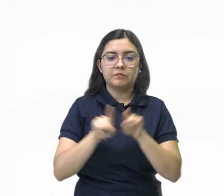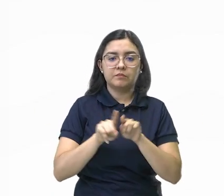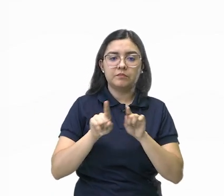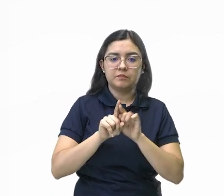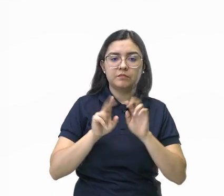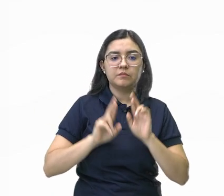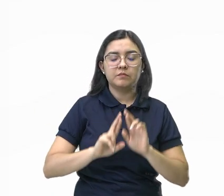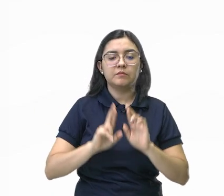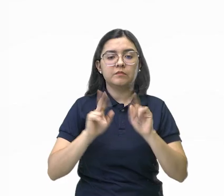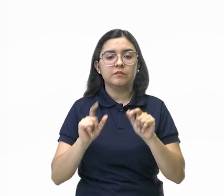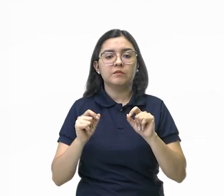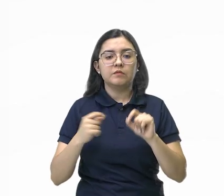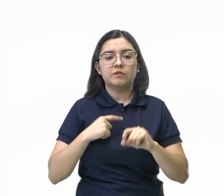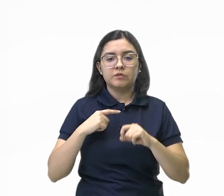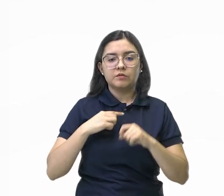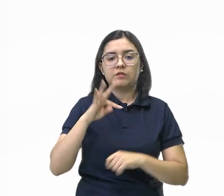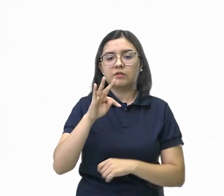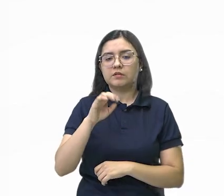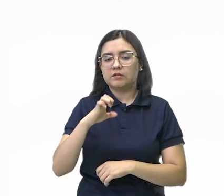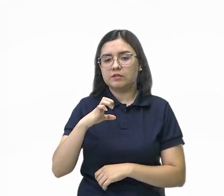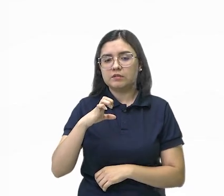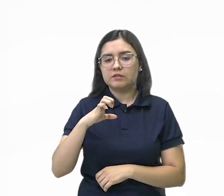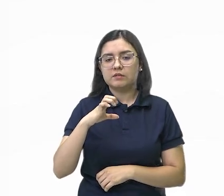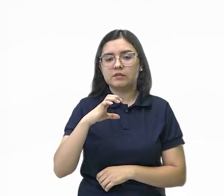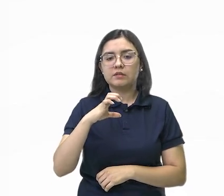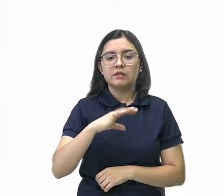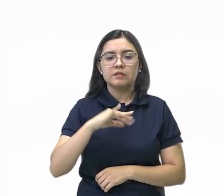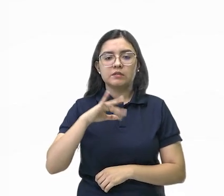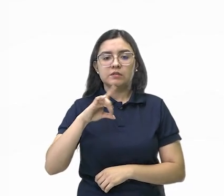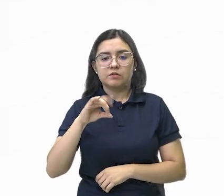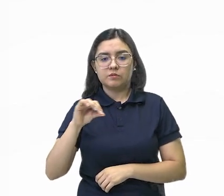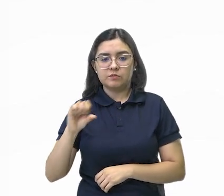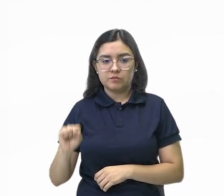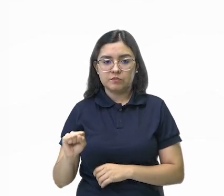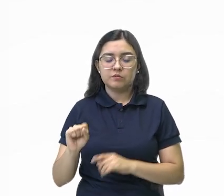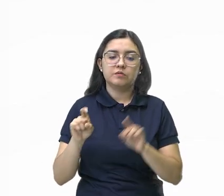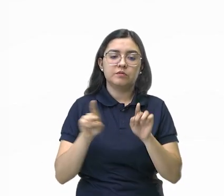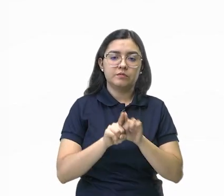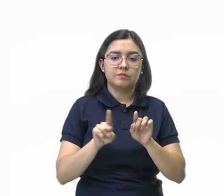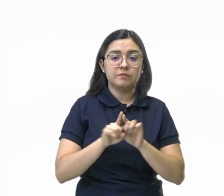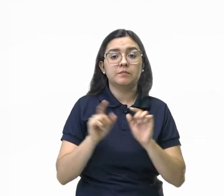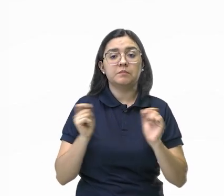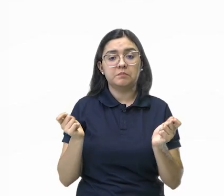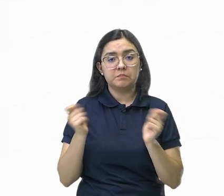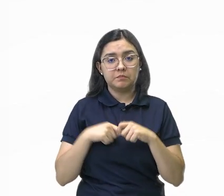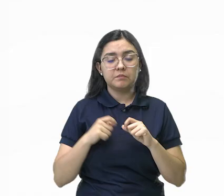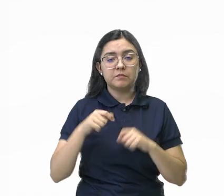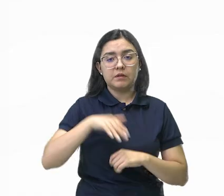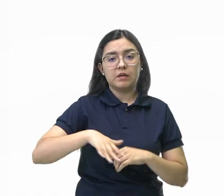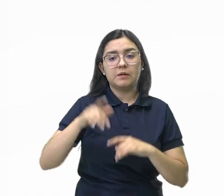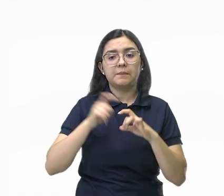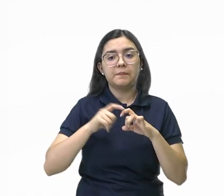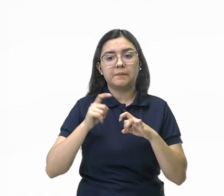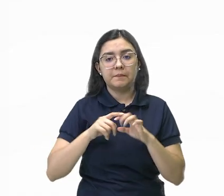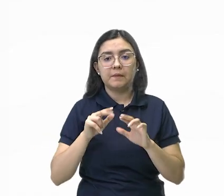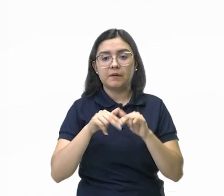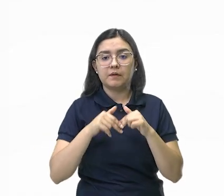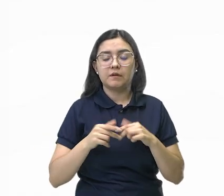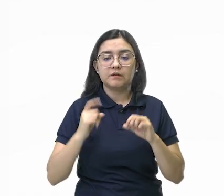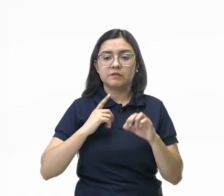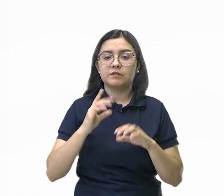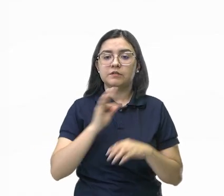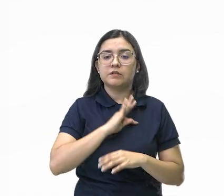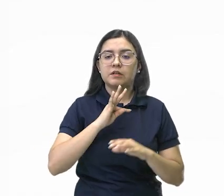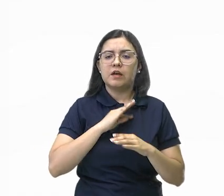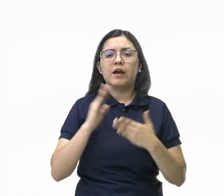tecidos especializados. E, por isso mesmo, elas têm um enorme potencial médico, embora boa parte das